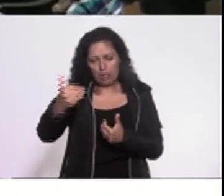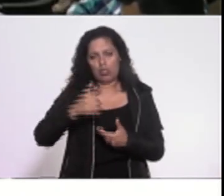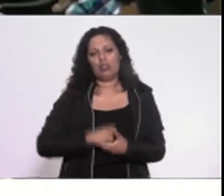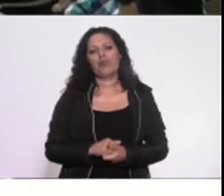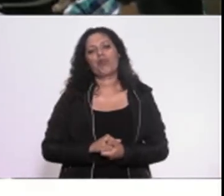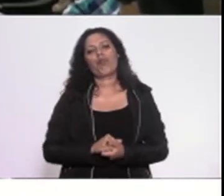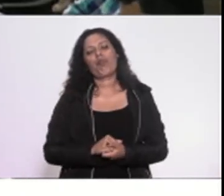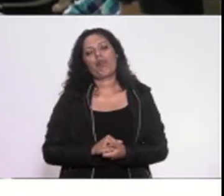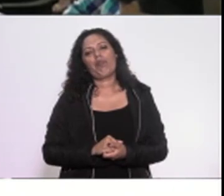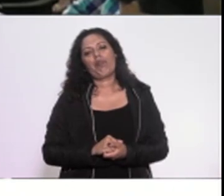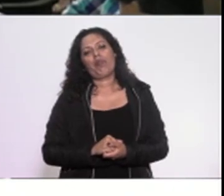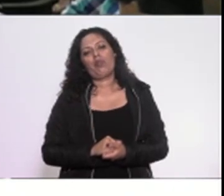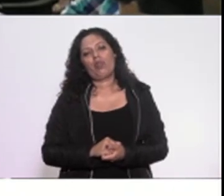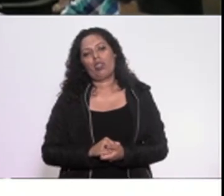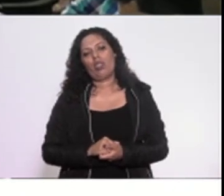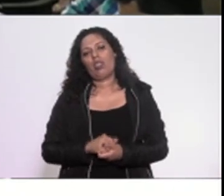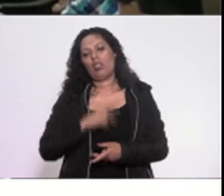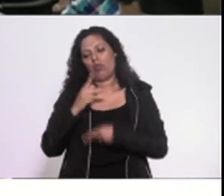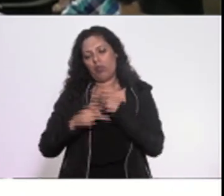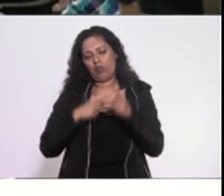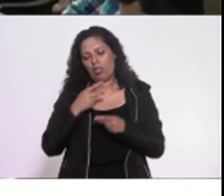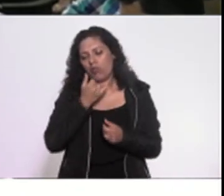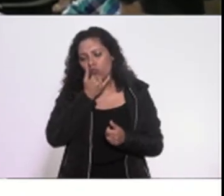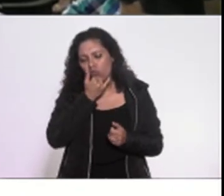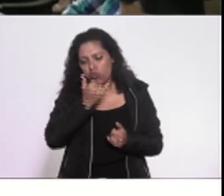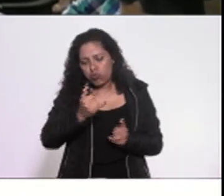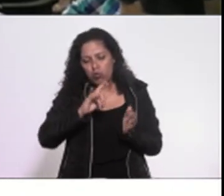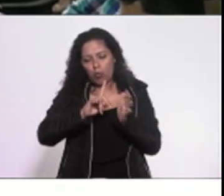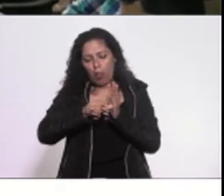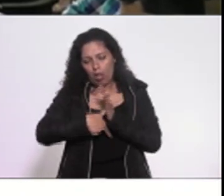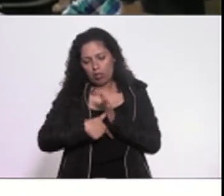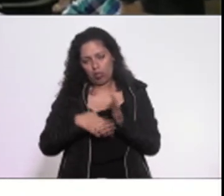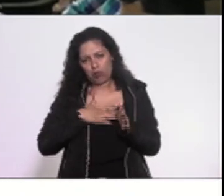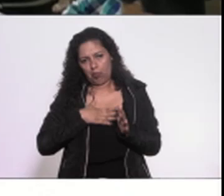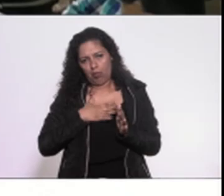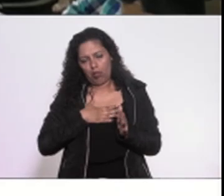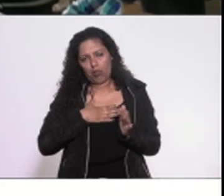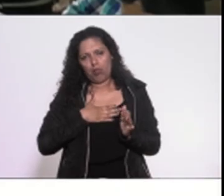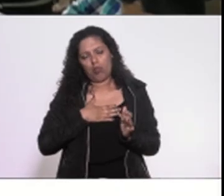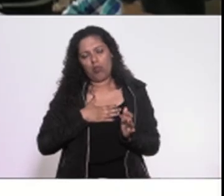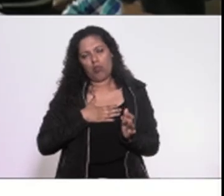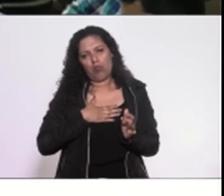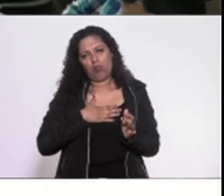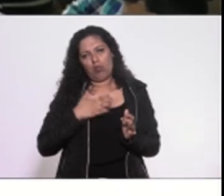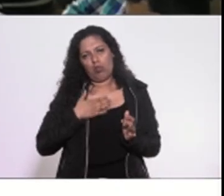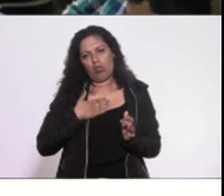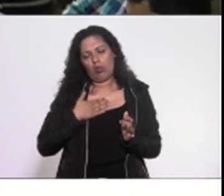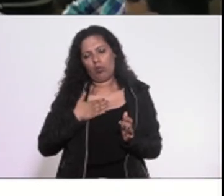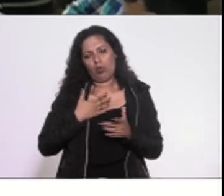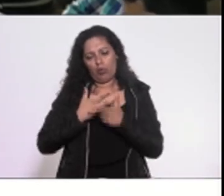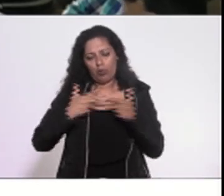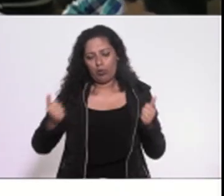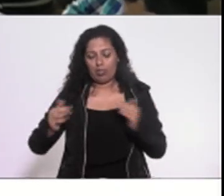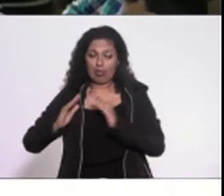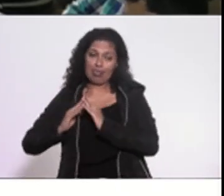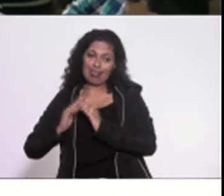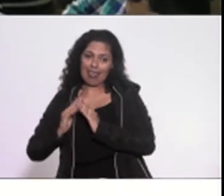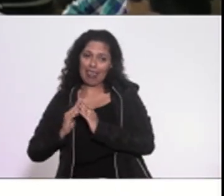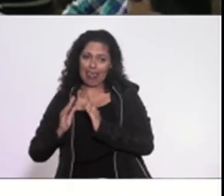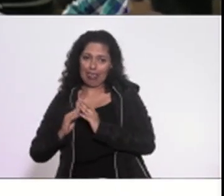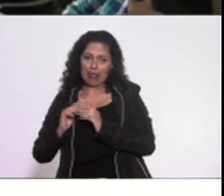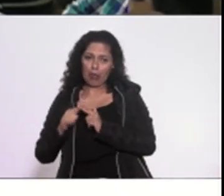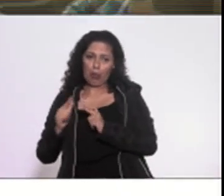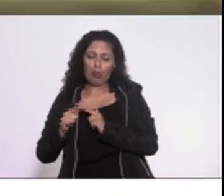presidente. Bom, vou aqui primeiro me desculpar pelo meu atraso. Tive que resolver questões em casa, então me